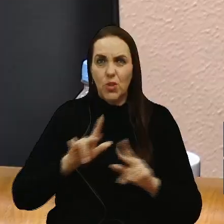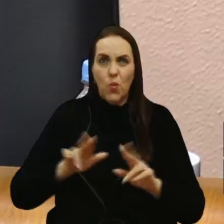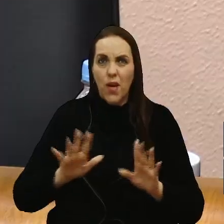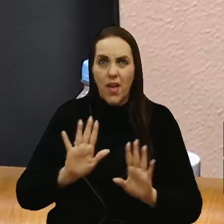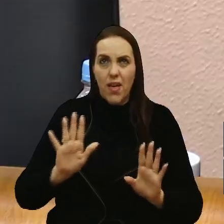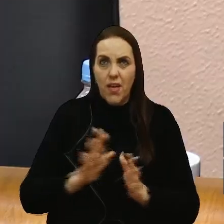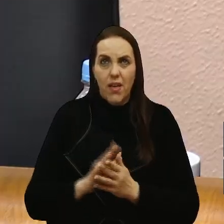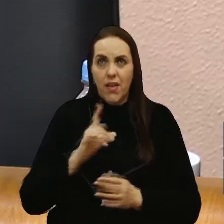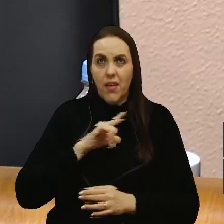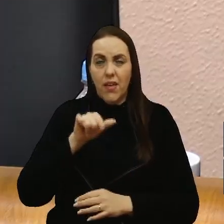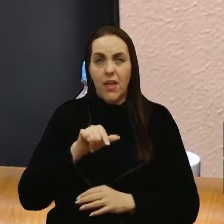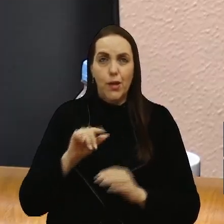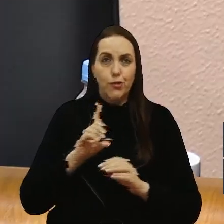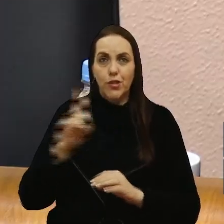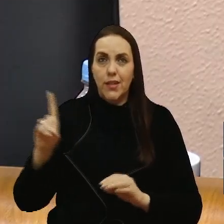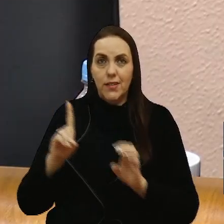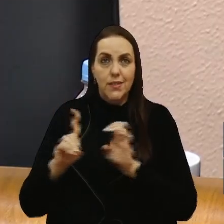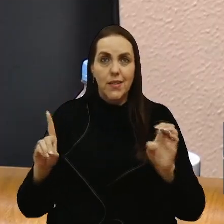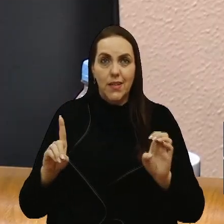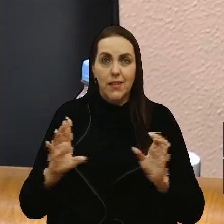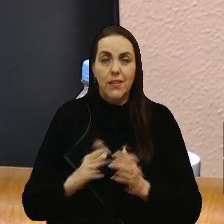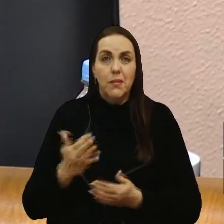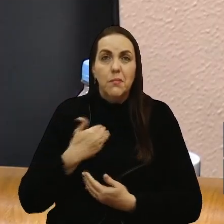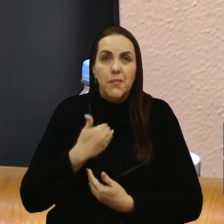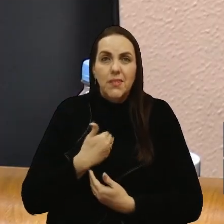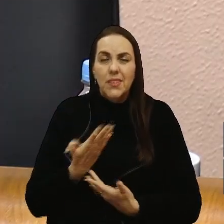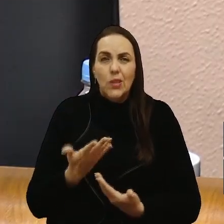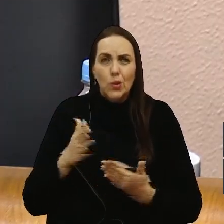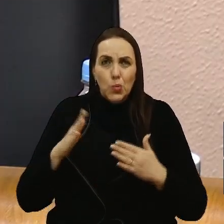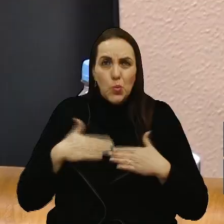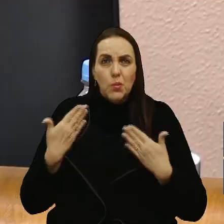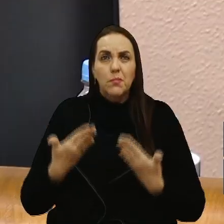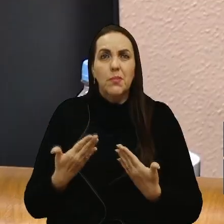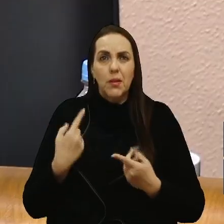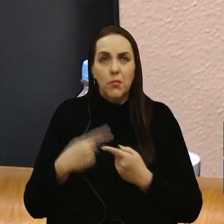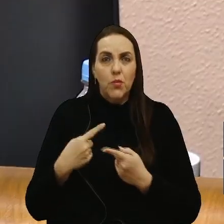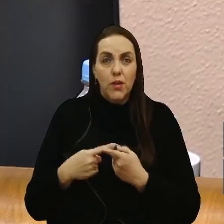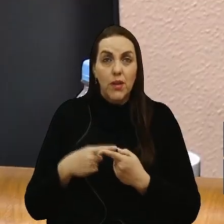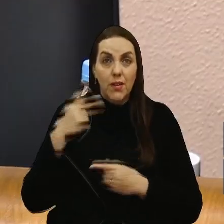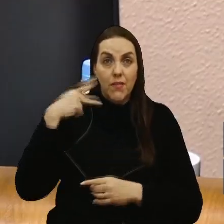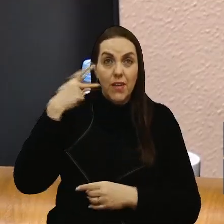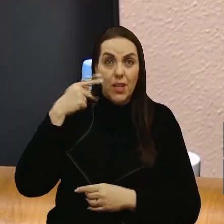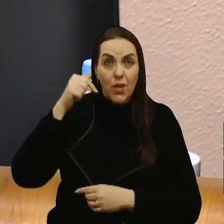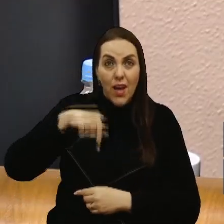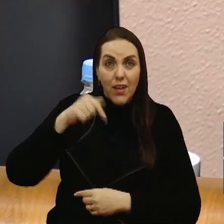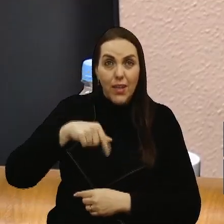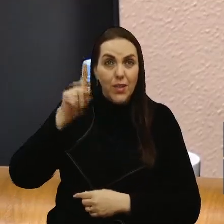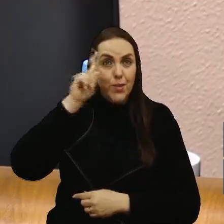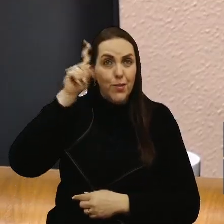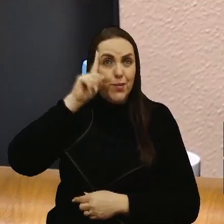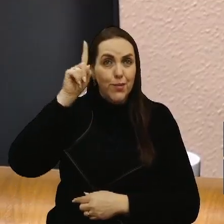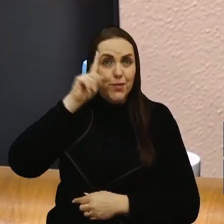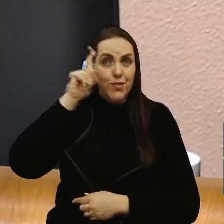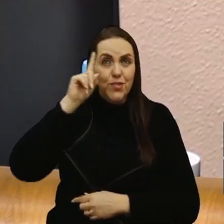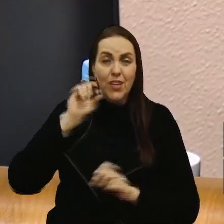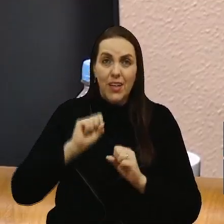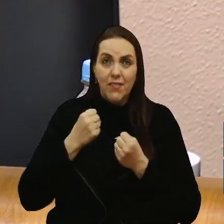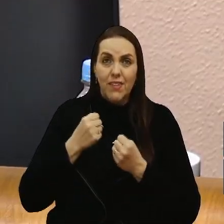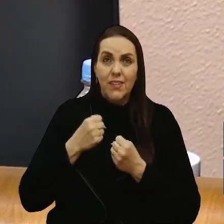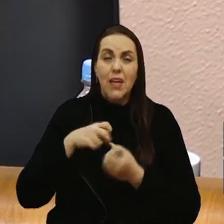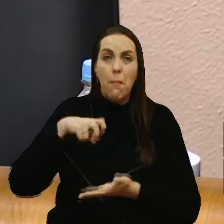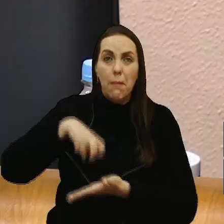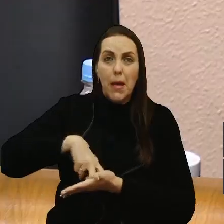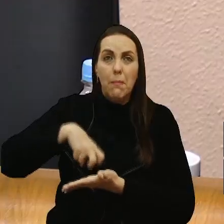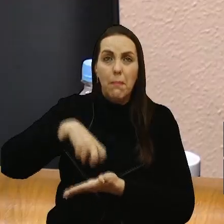sobre direita e esquerda, mas me deixa surpresa que tem vereadores aqui que estão todos os dias defendendo endurecimento de